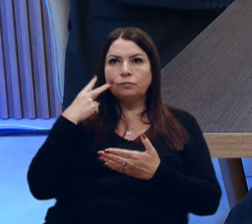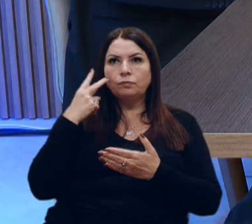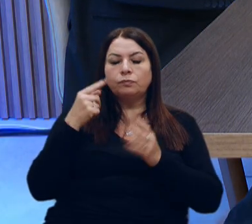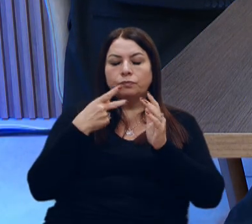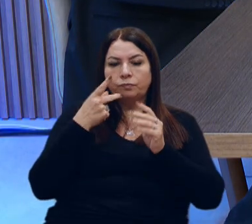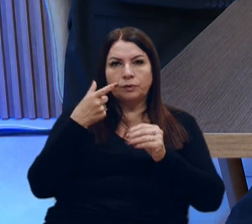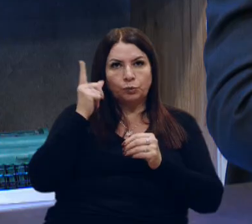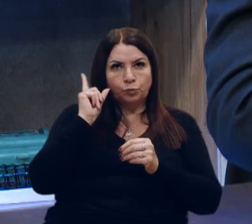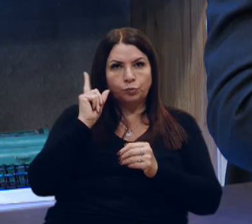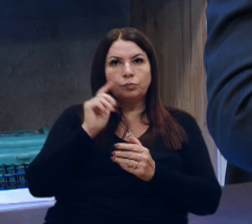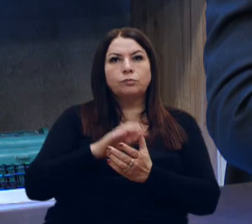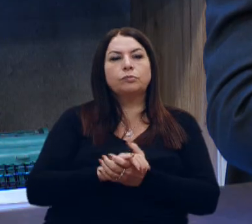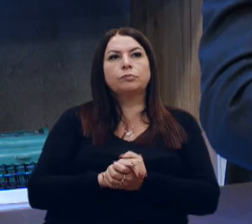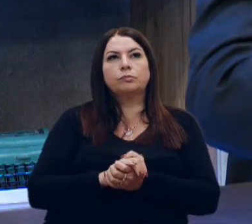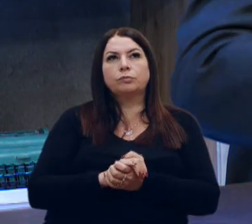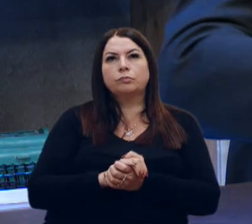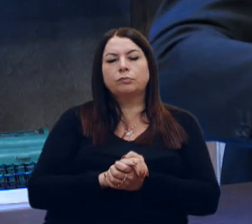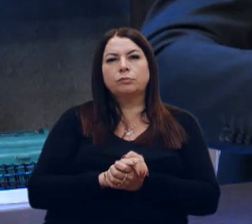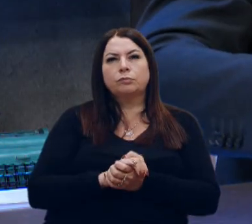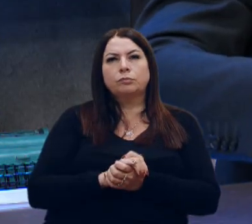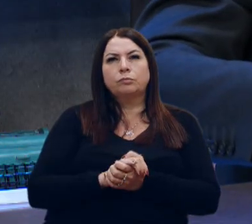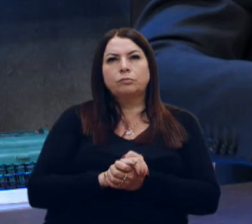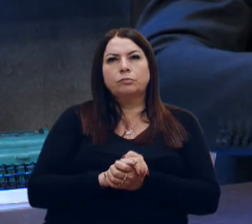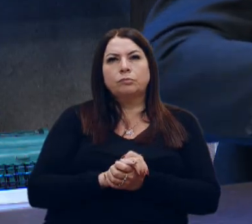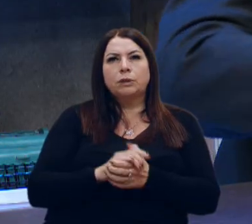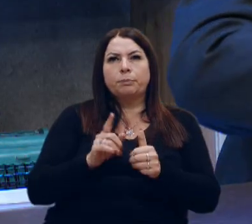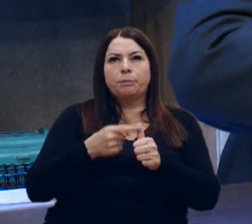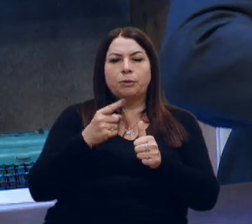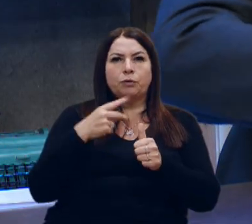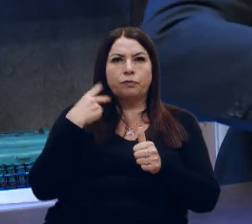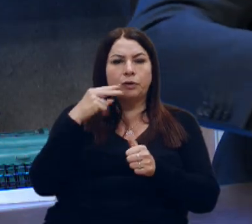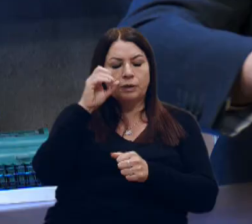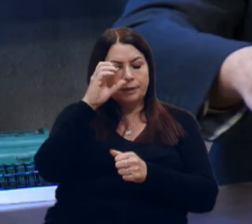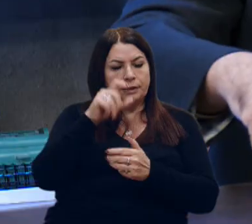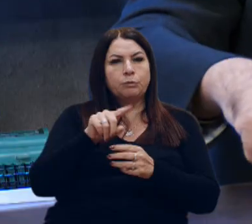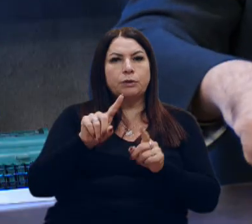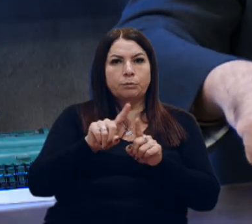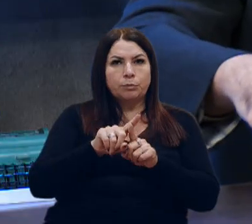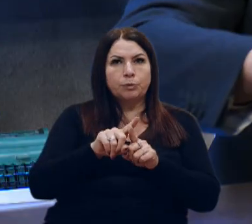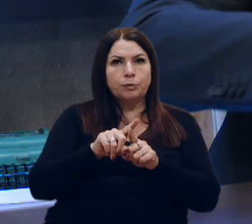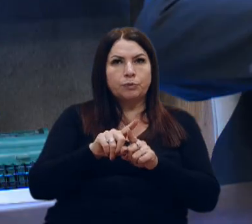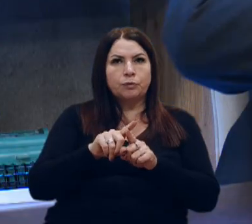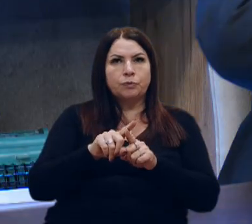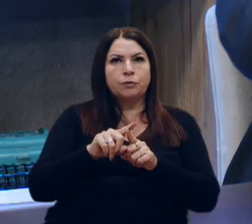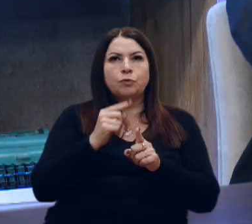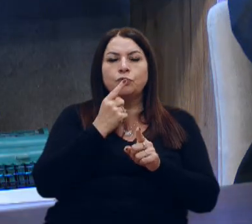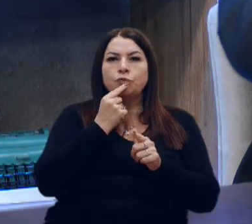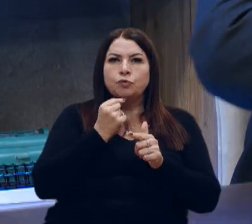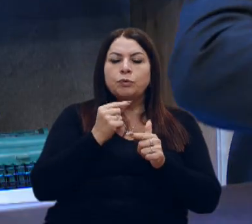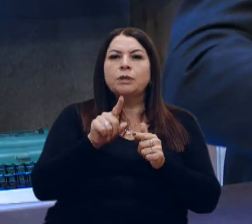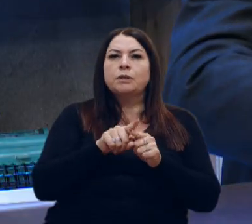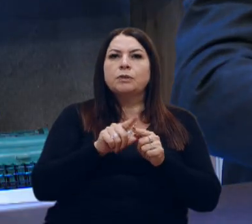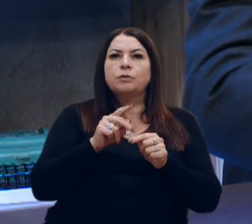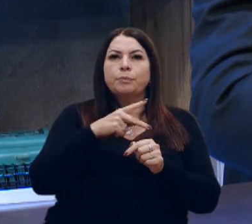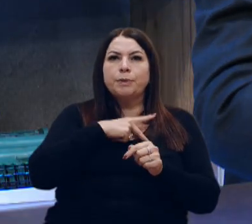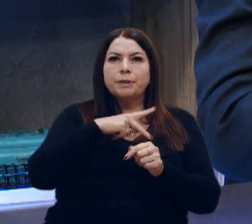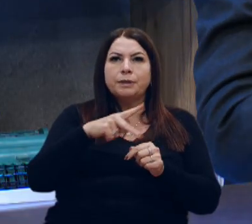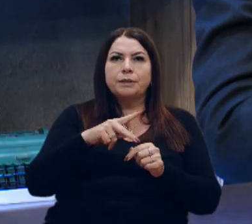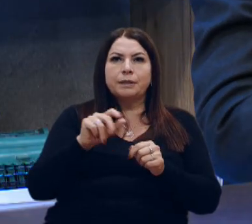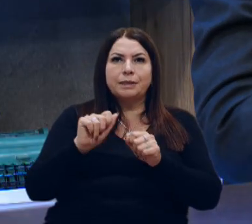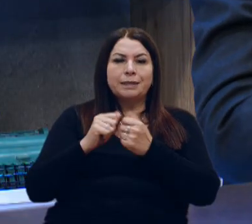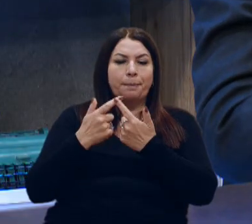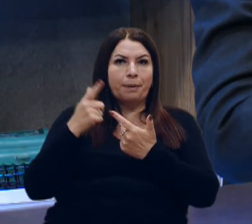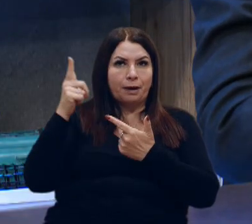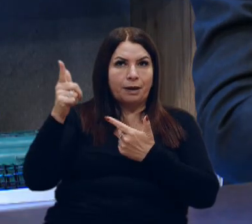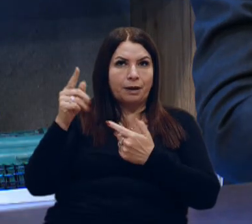traçaram ontem, se não me engano, primeiro o vereador Elisandro Fiuza, depois o vereador João Ex, com o presidente da Assembleia